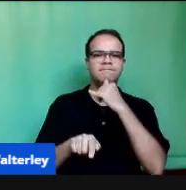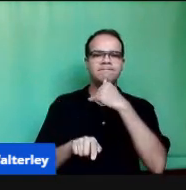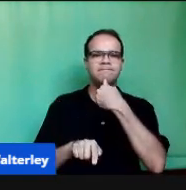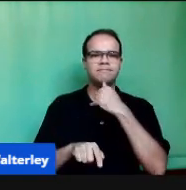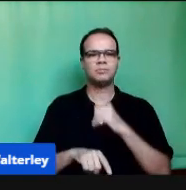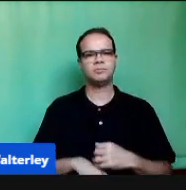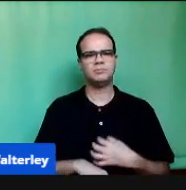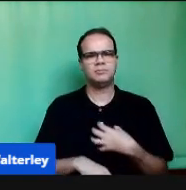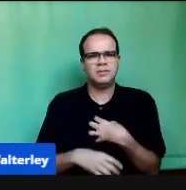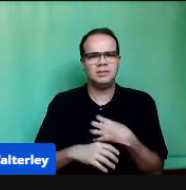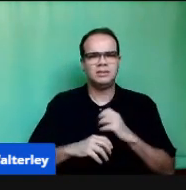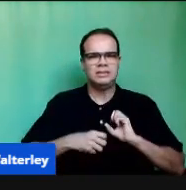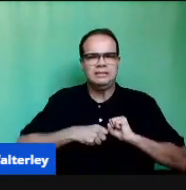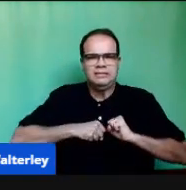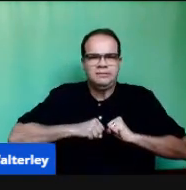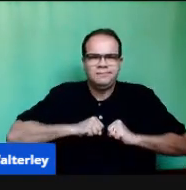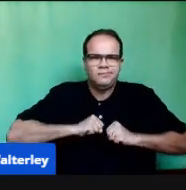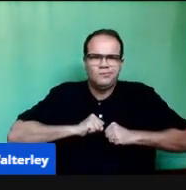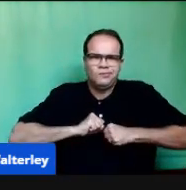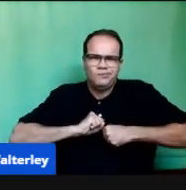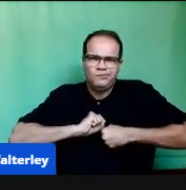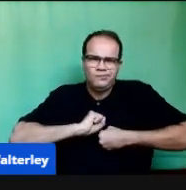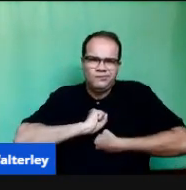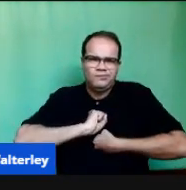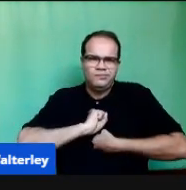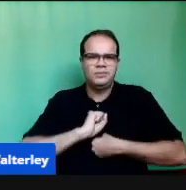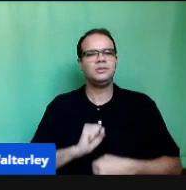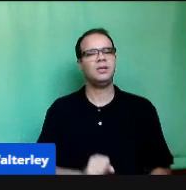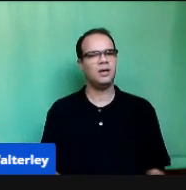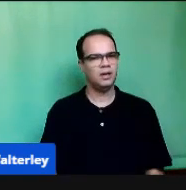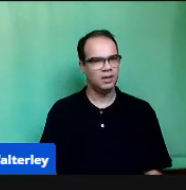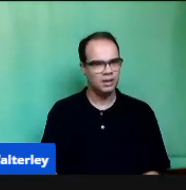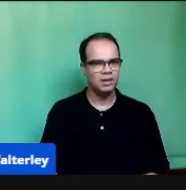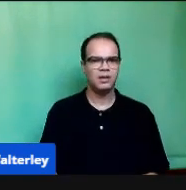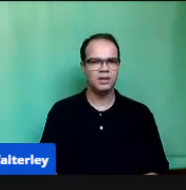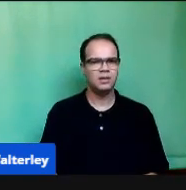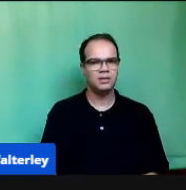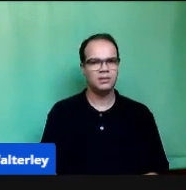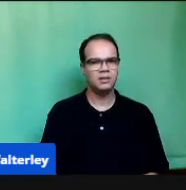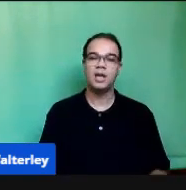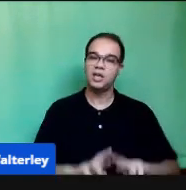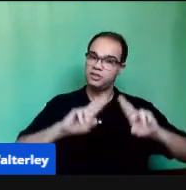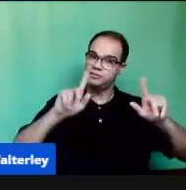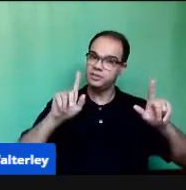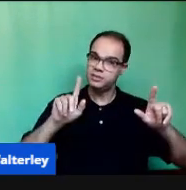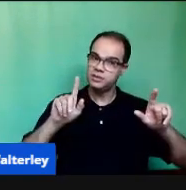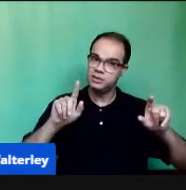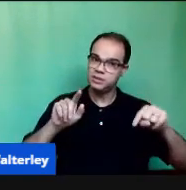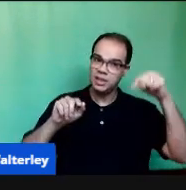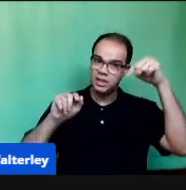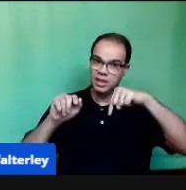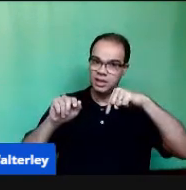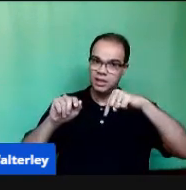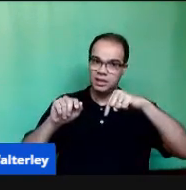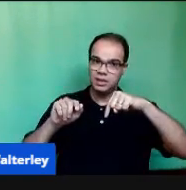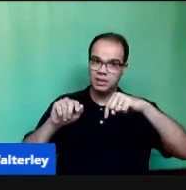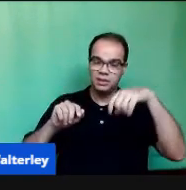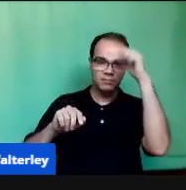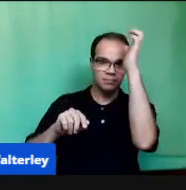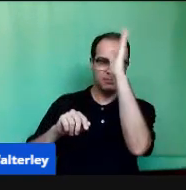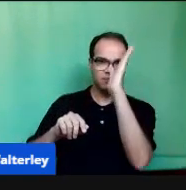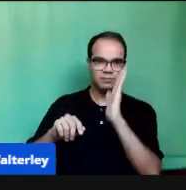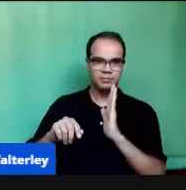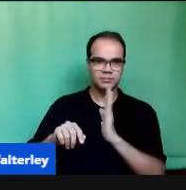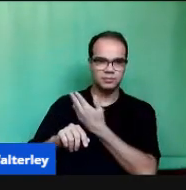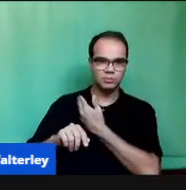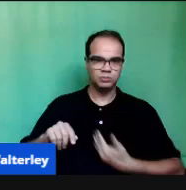da nossa Constituição Federal que prega o respeito, a acolhida e a não discriminação. Nós temos no estado de Mato Grosso do Sul